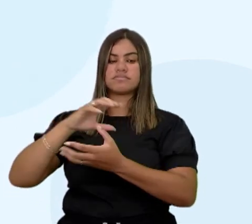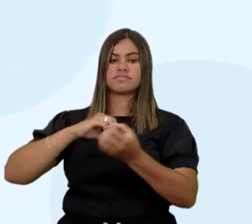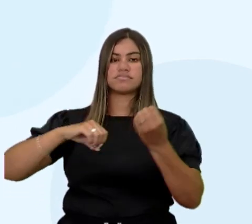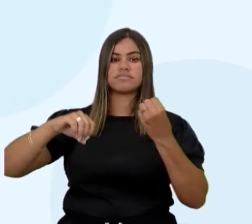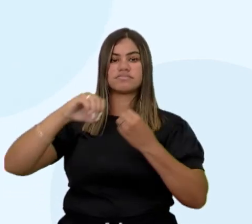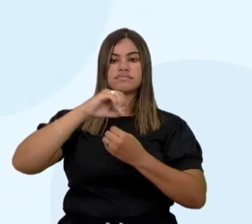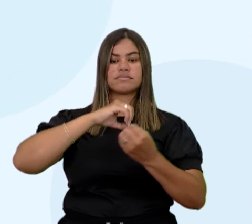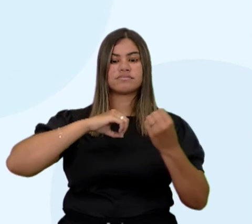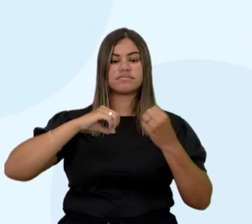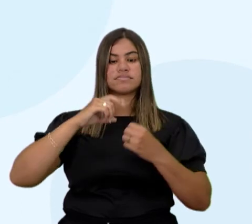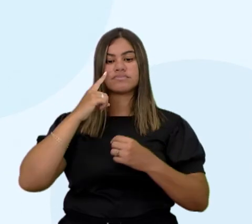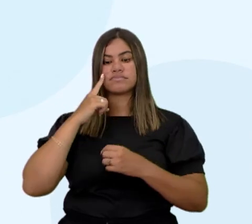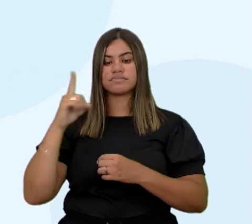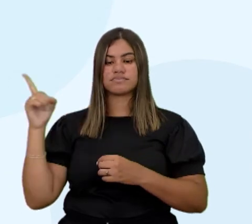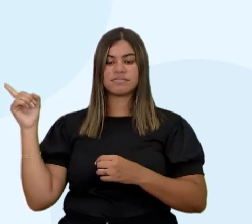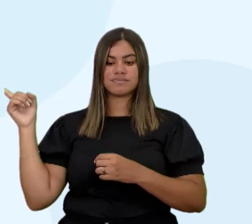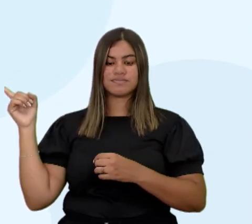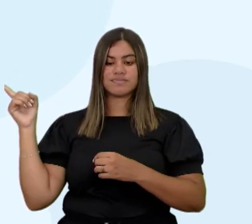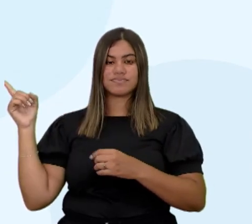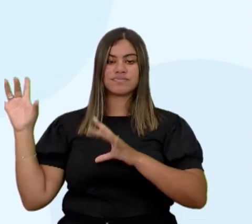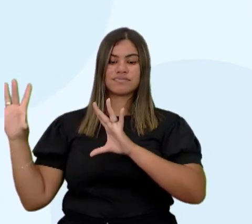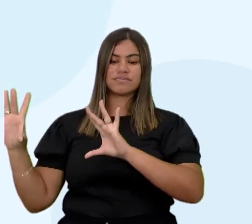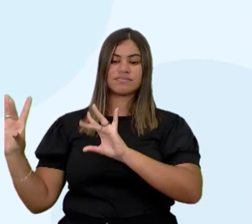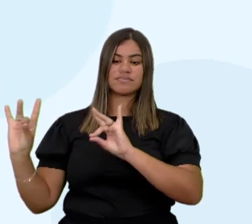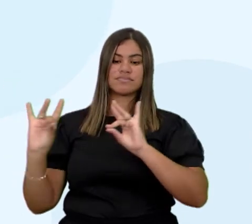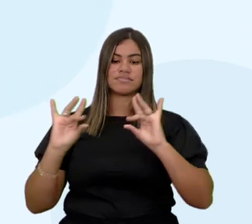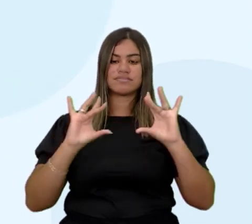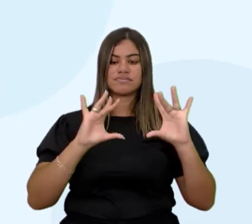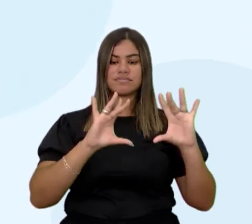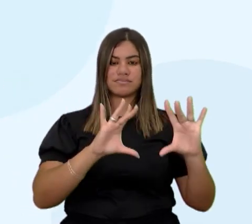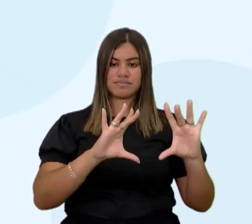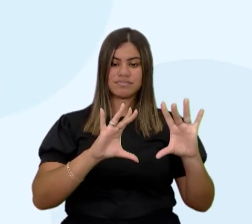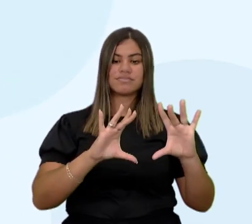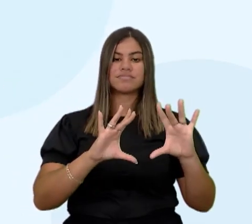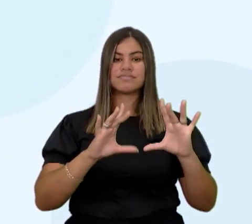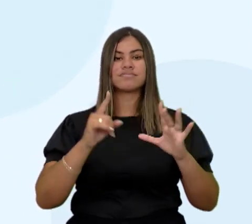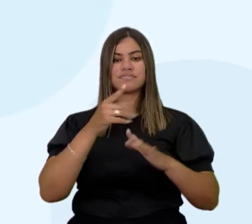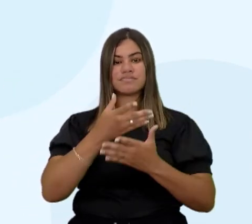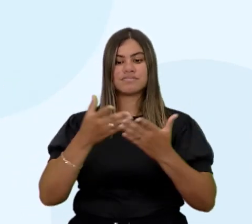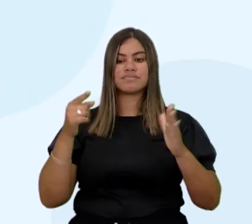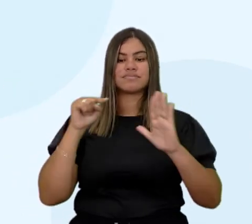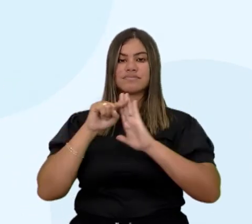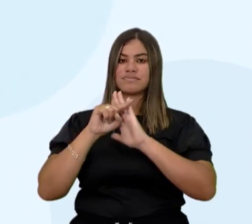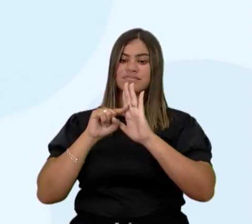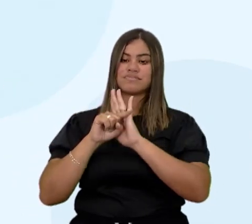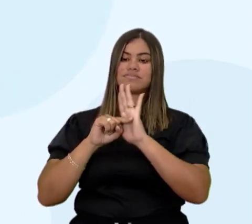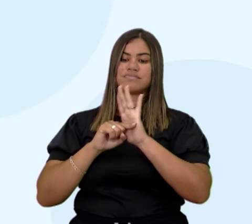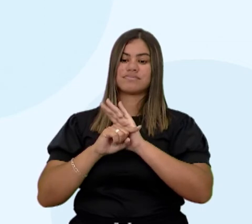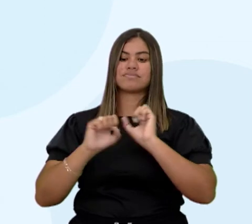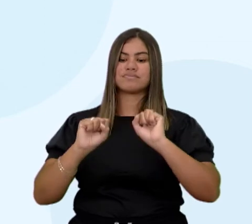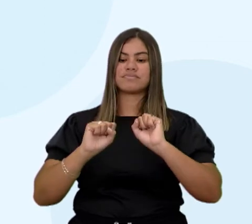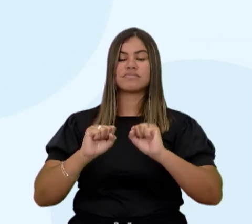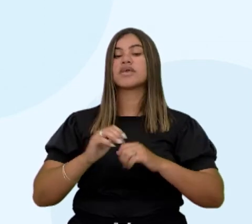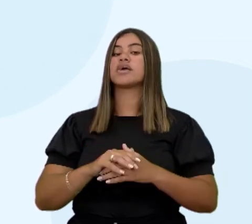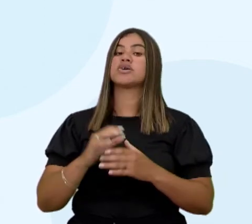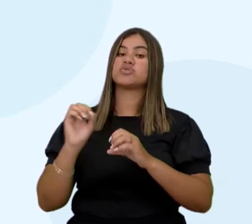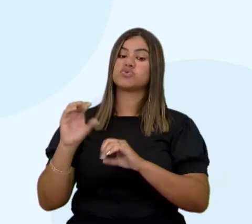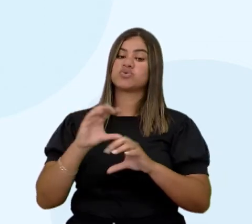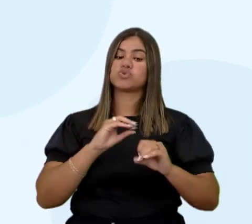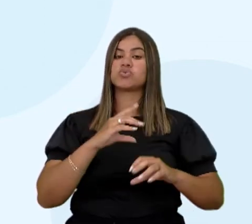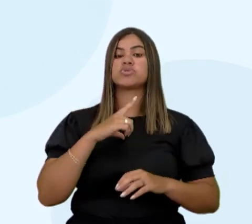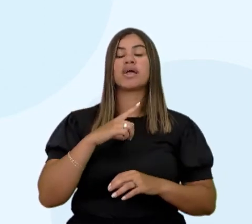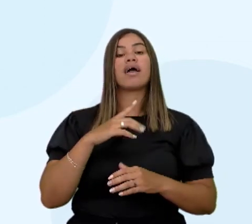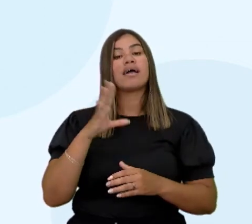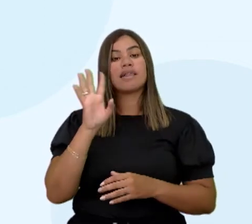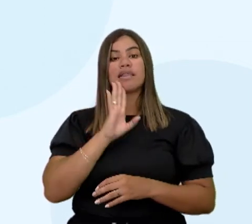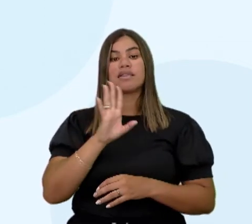ter o link para vocês estarem pesquisando, né, e vai ter lá a aula desse professor que eu assisti, é uma aula muito legal, né, e